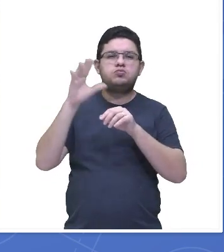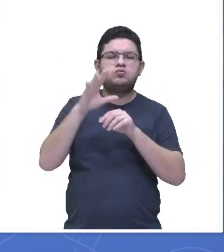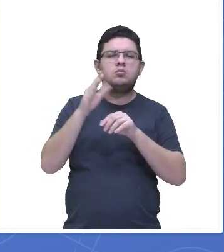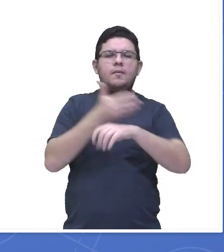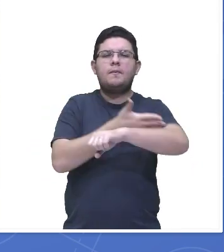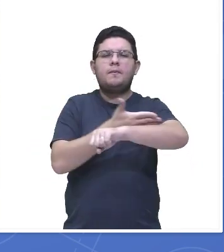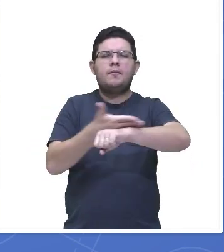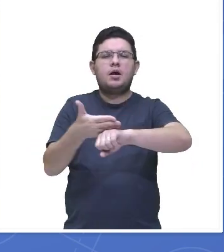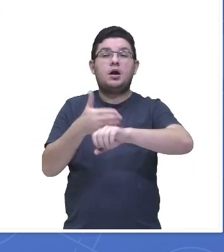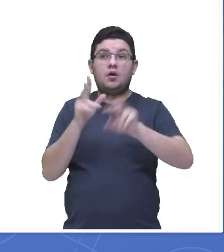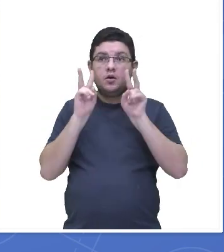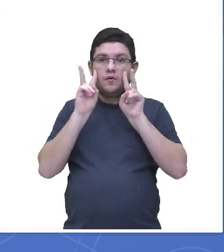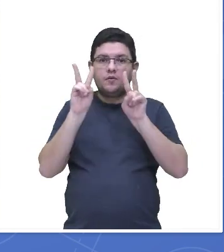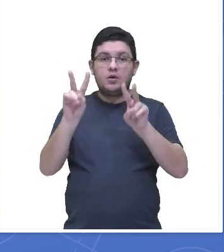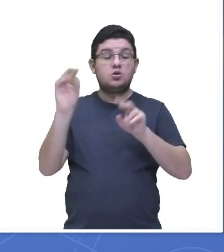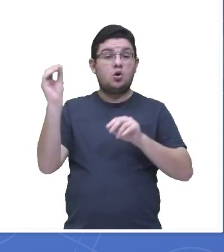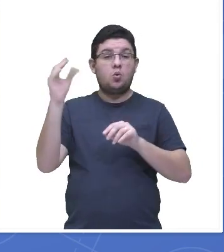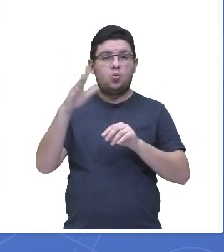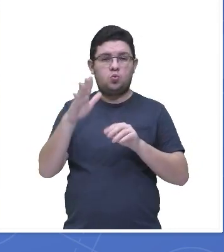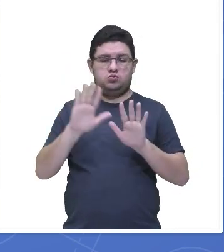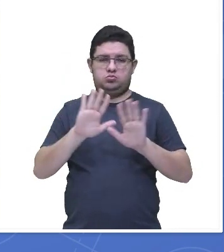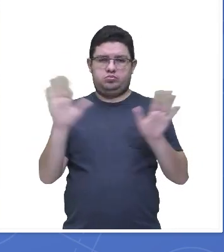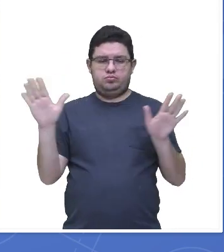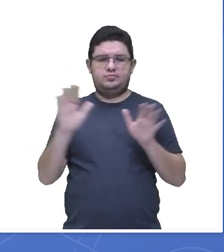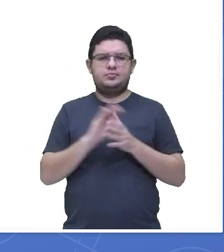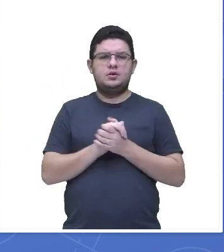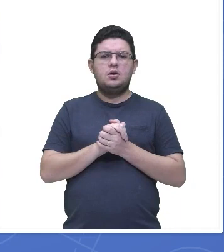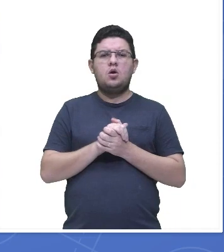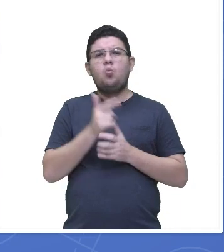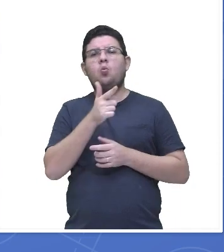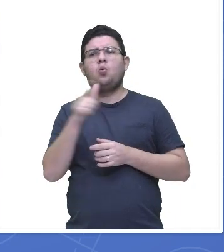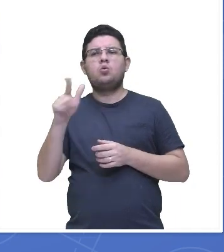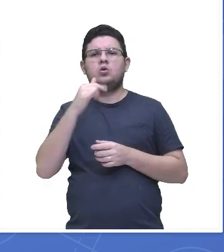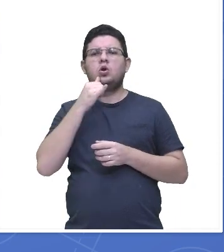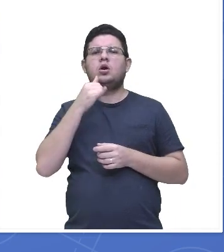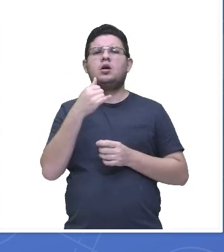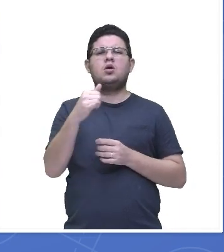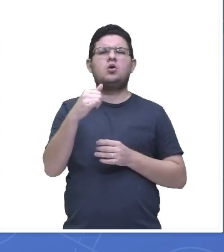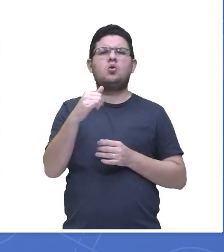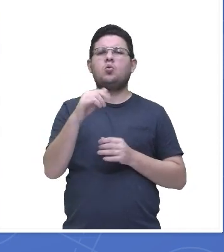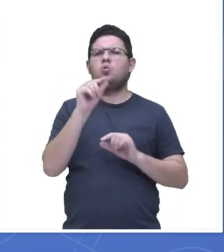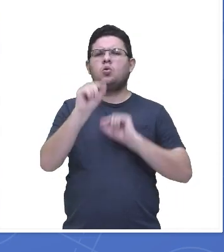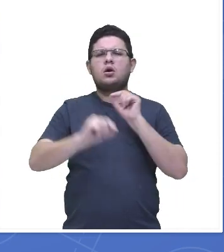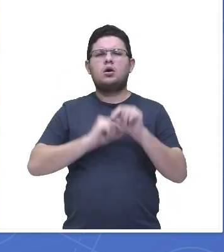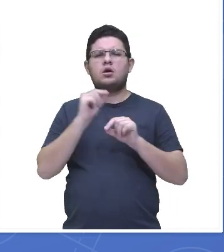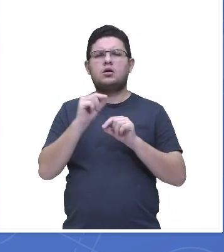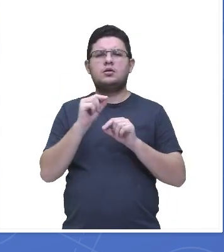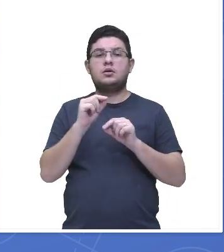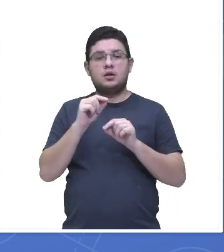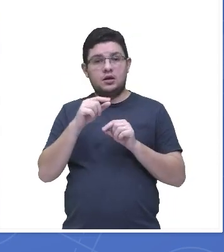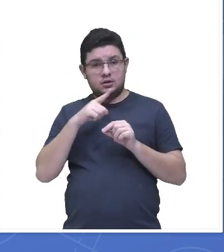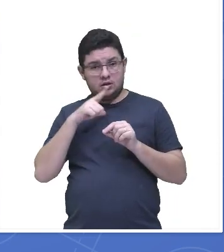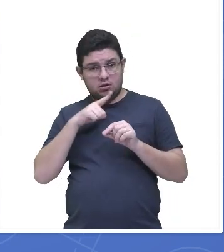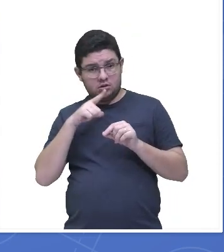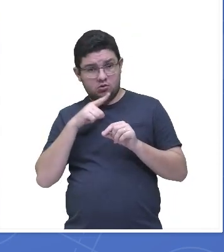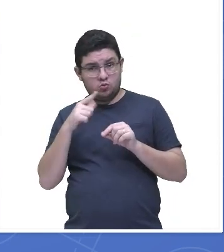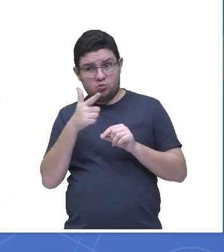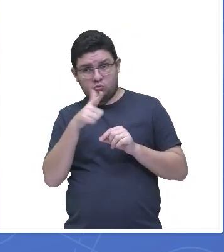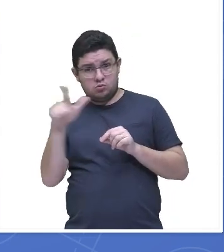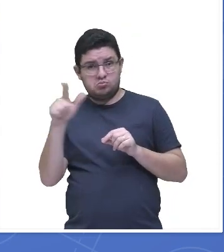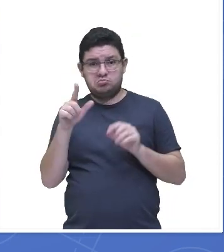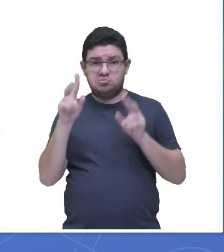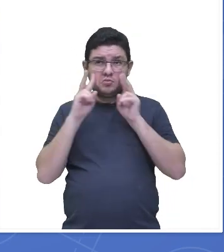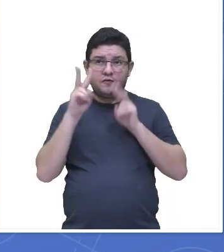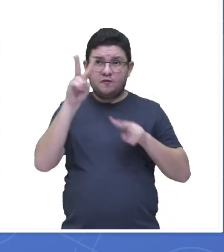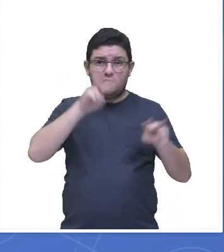gente consegue ver. Né? E as ondas que a gente não consegue ver, o infravermelho, né? Os raios gama, os raios